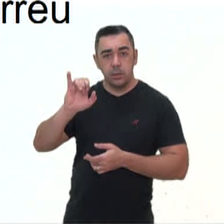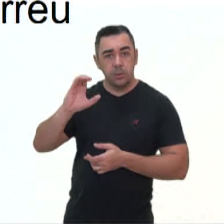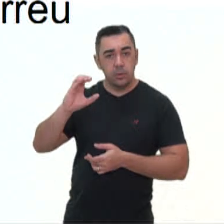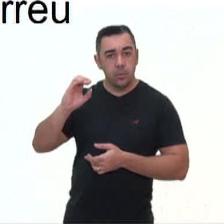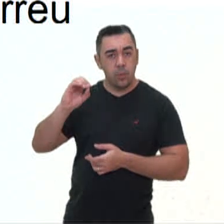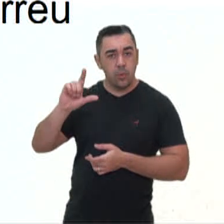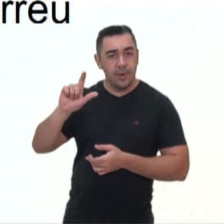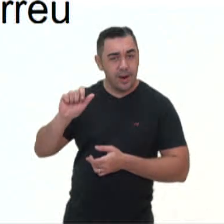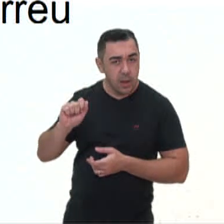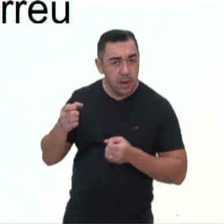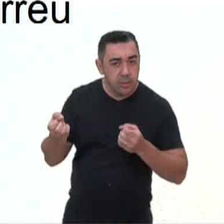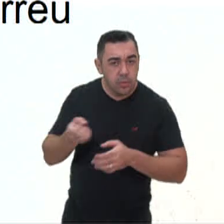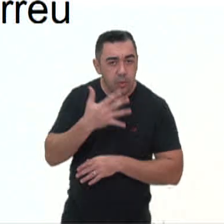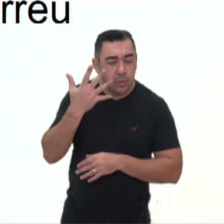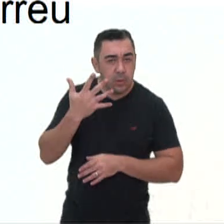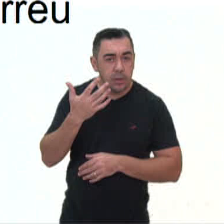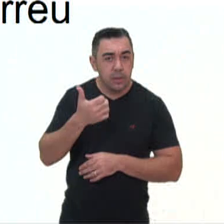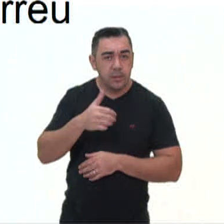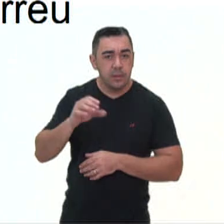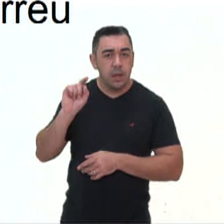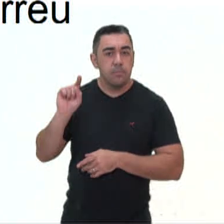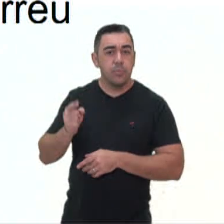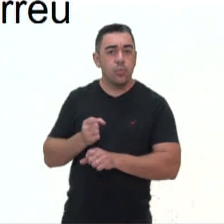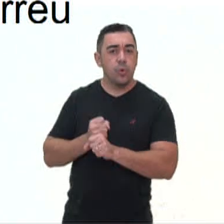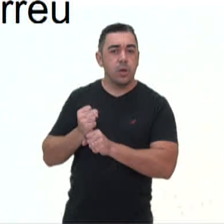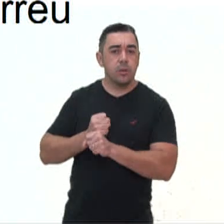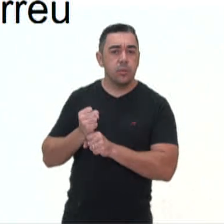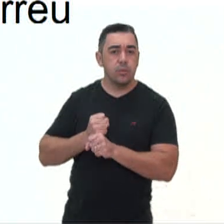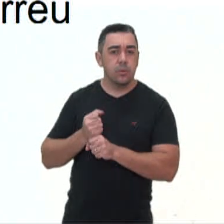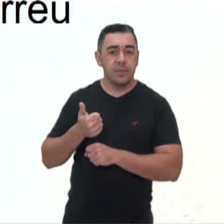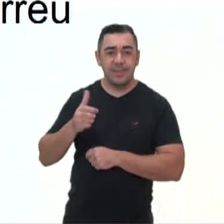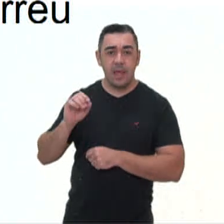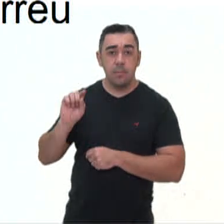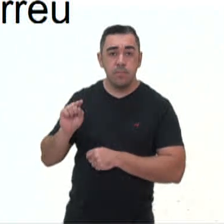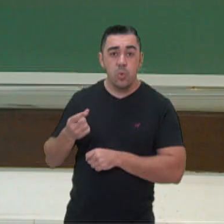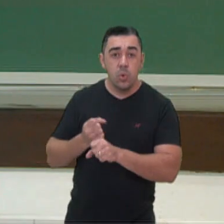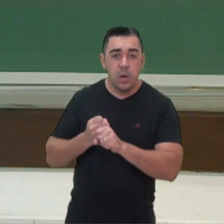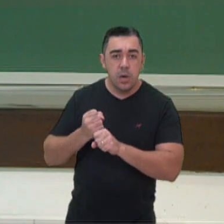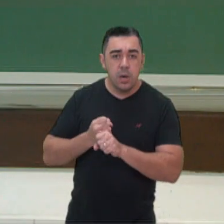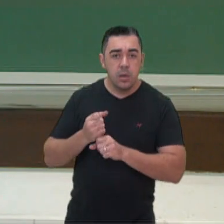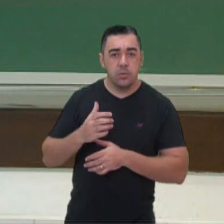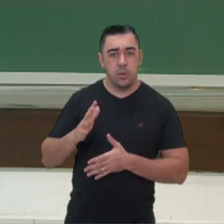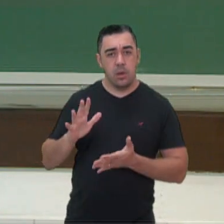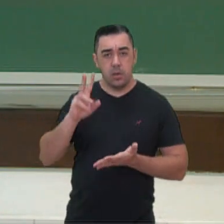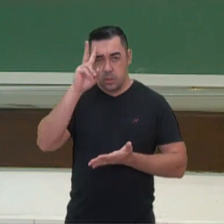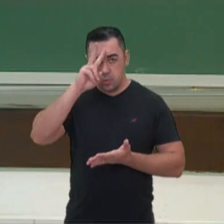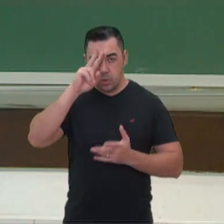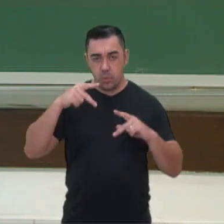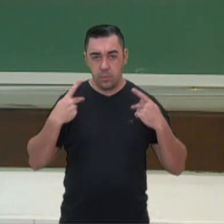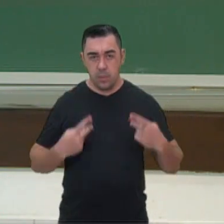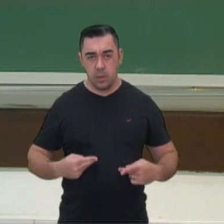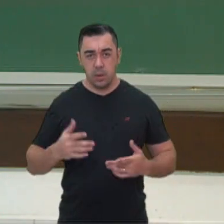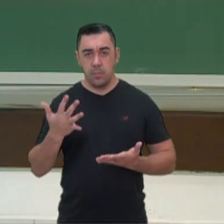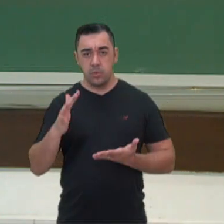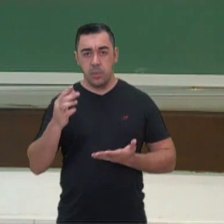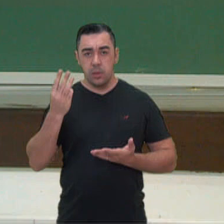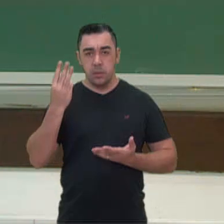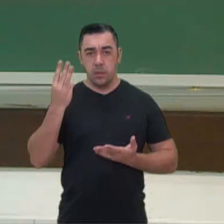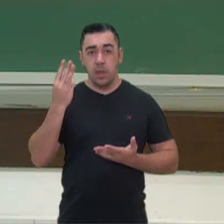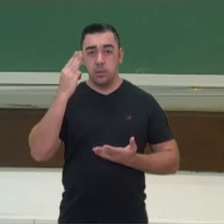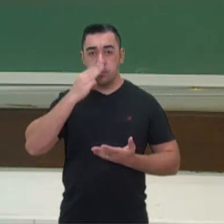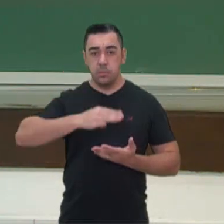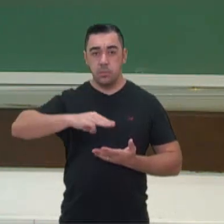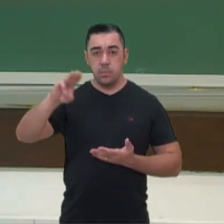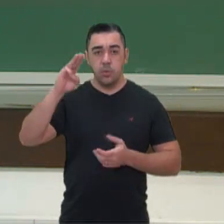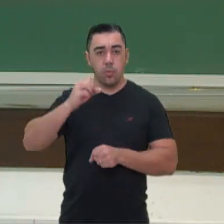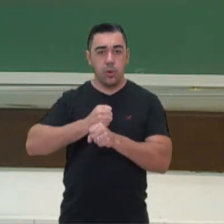muito recente, 10 mil anos para a história do ser humano, que é aproximadamente de 3 milhões,